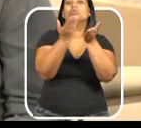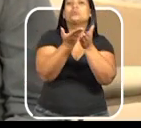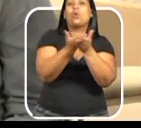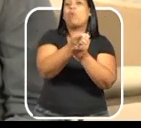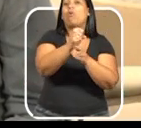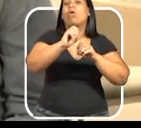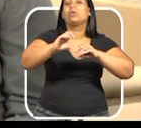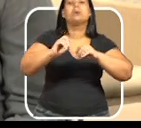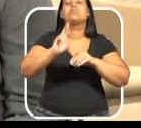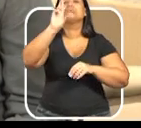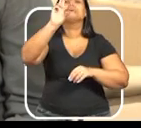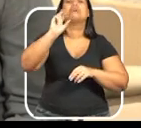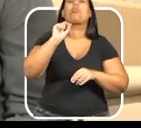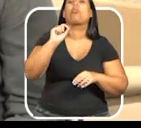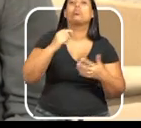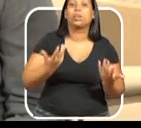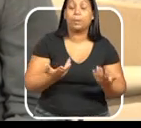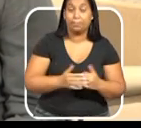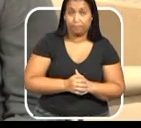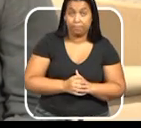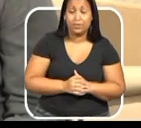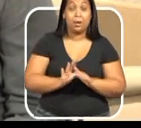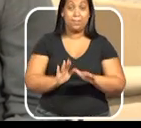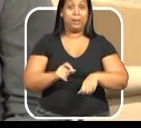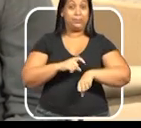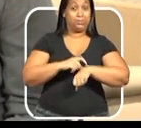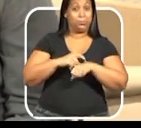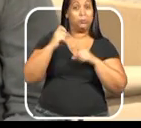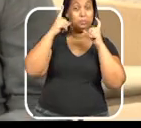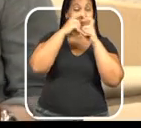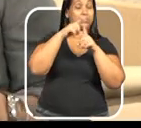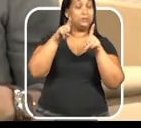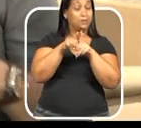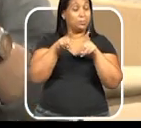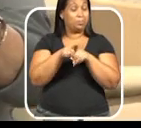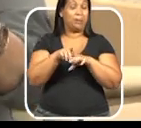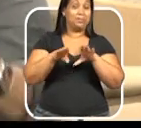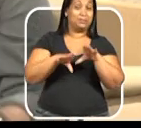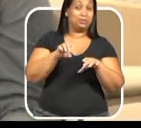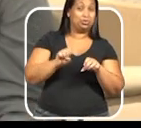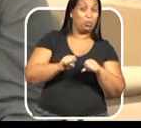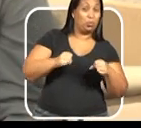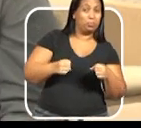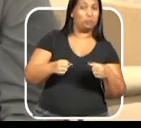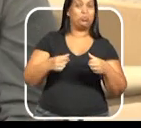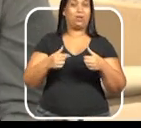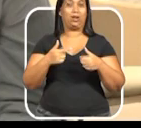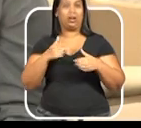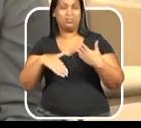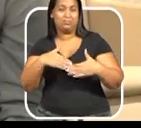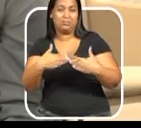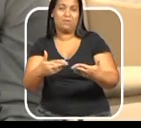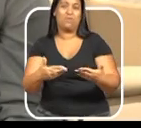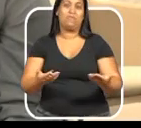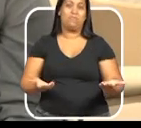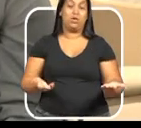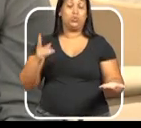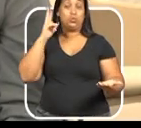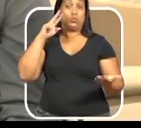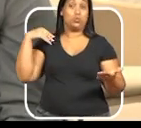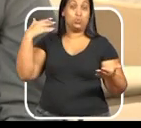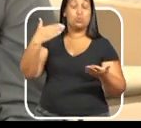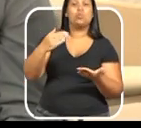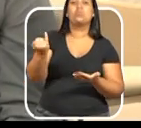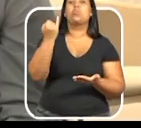da educação. Mas esses momentos difíceis também, ou talvez de ruptura, né, desses desenvolvimentos históricos,